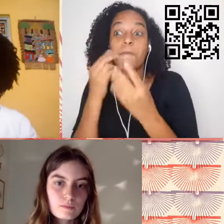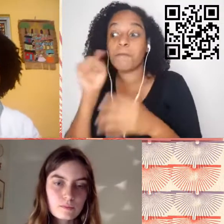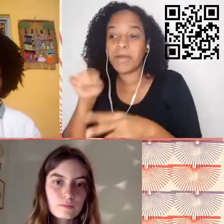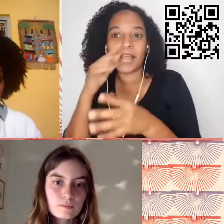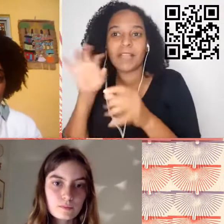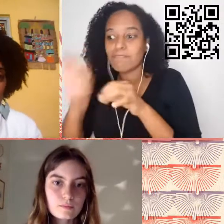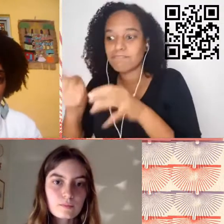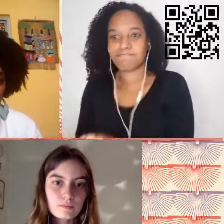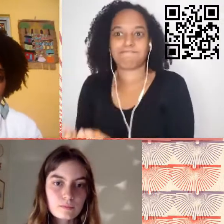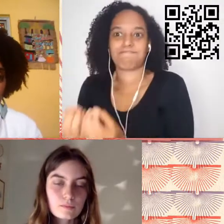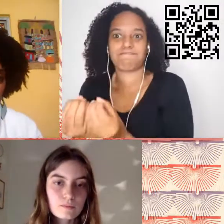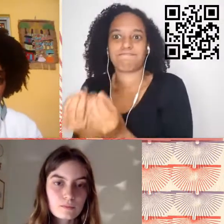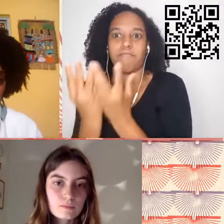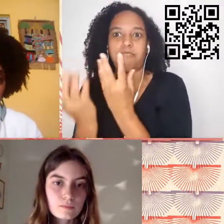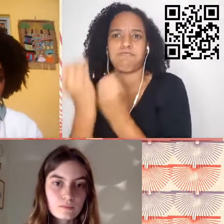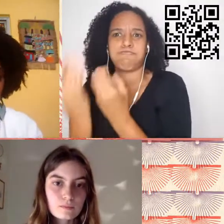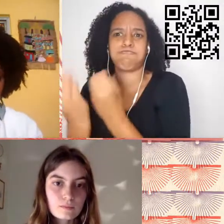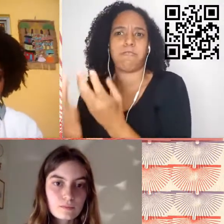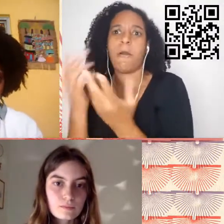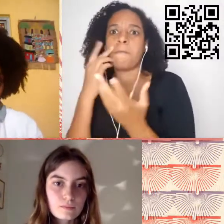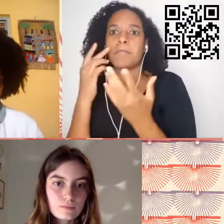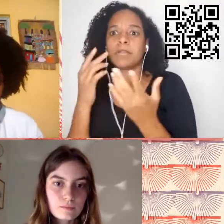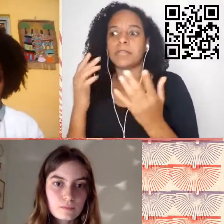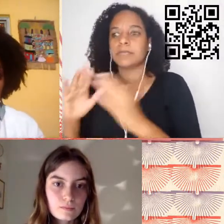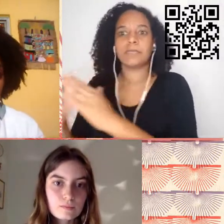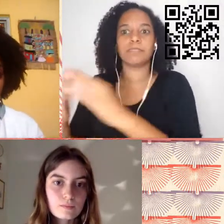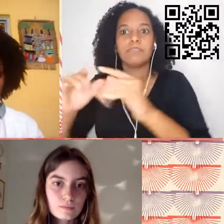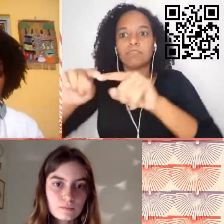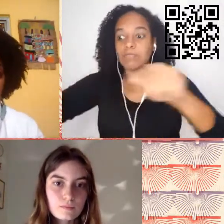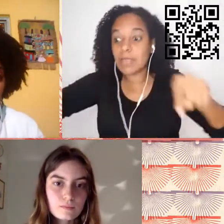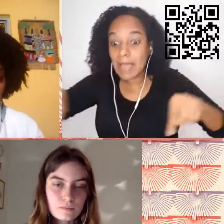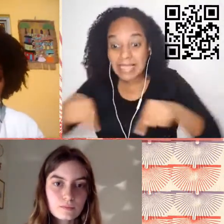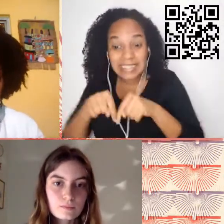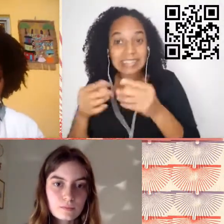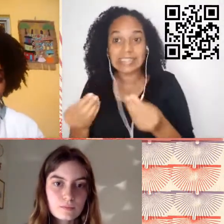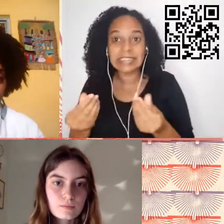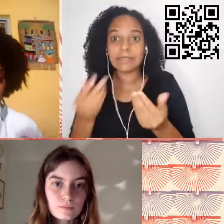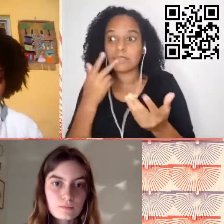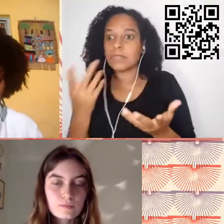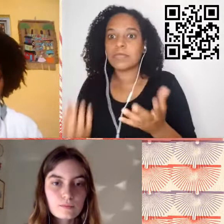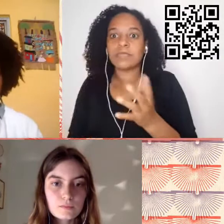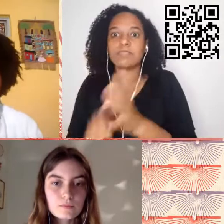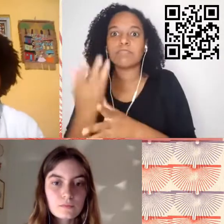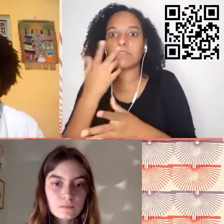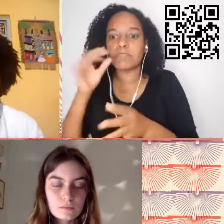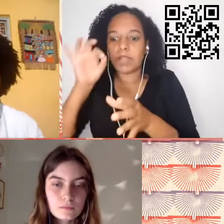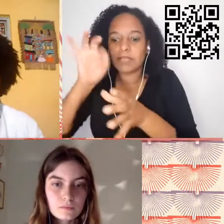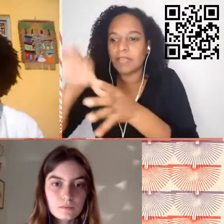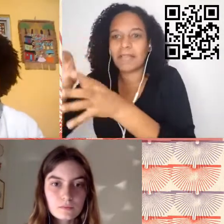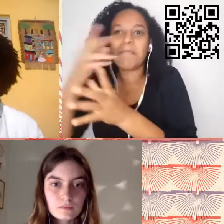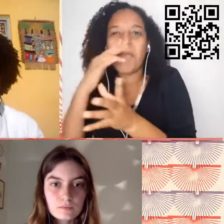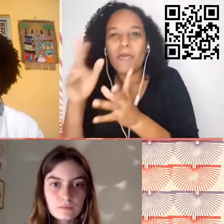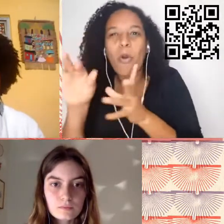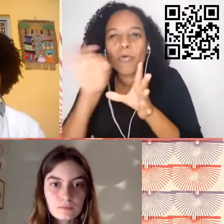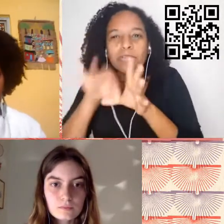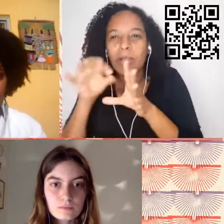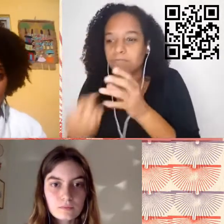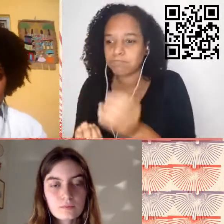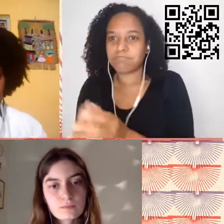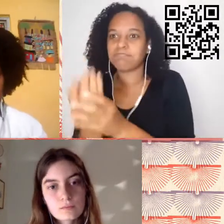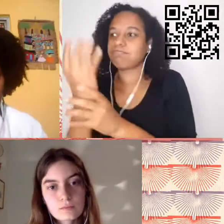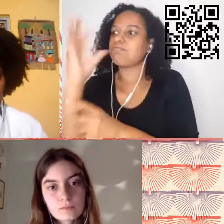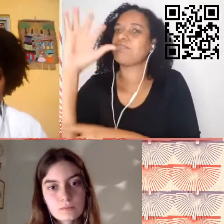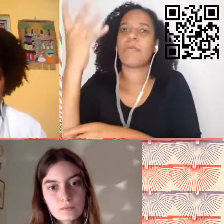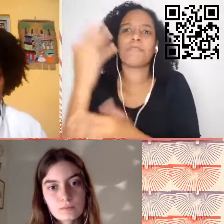A periferia, como você pensa em território, em terra, ela germina e germina sementes ali que dão frutos para